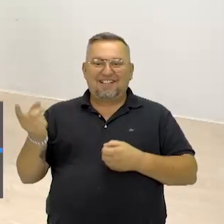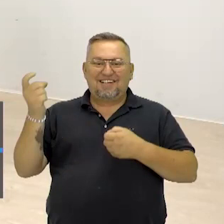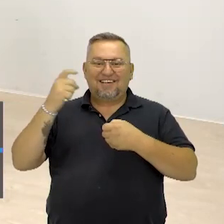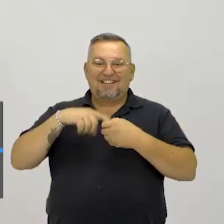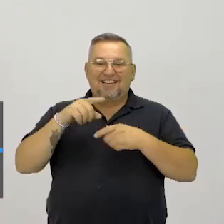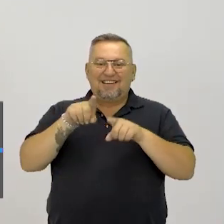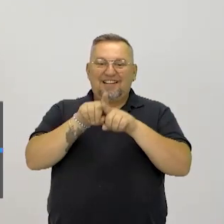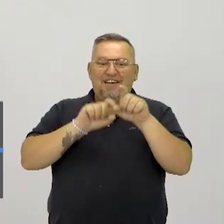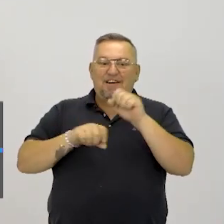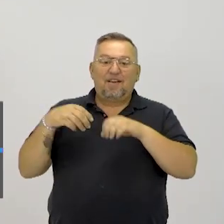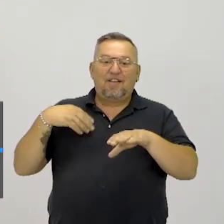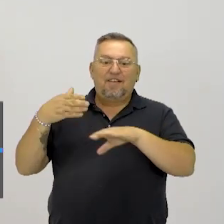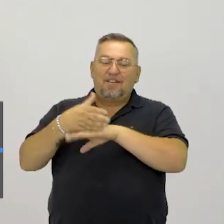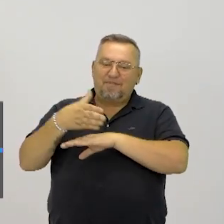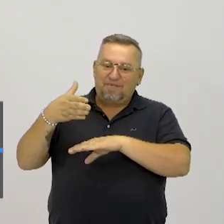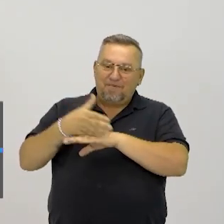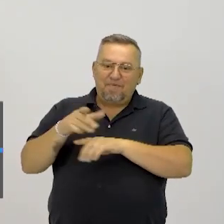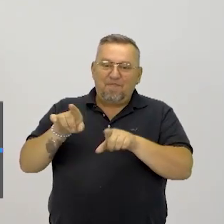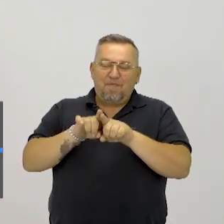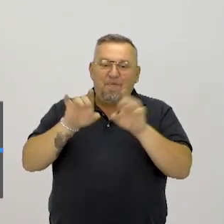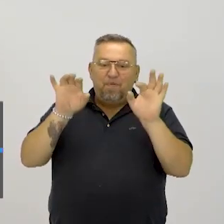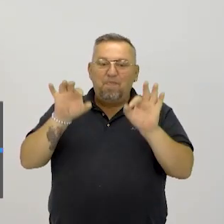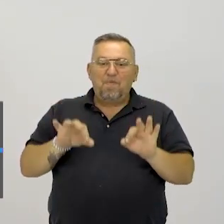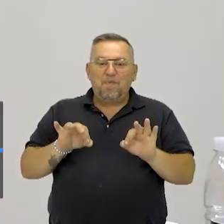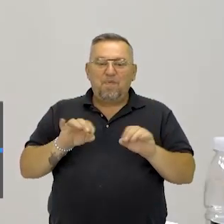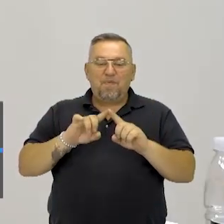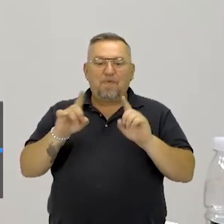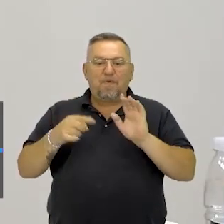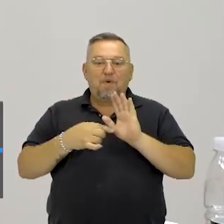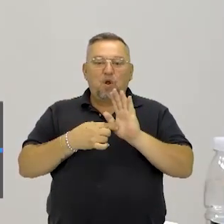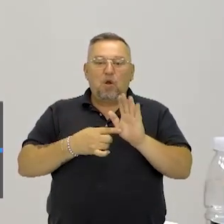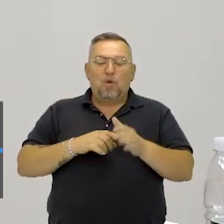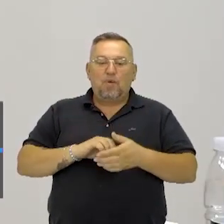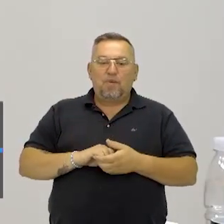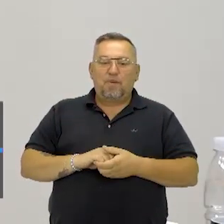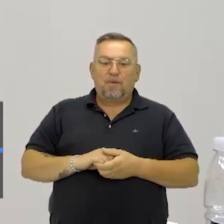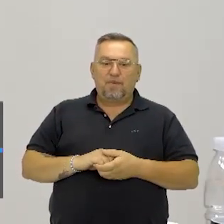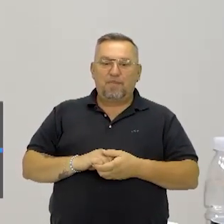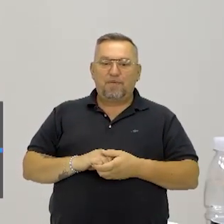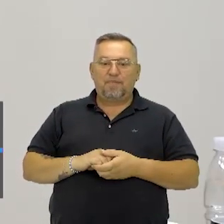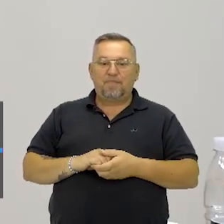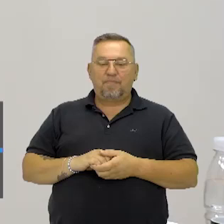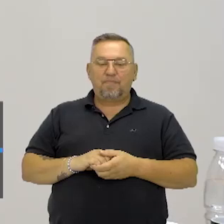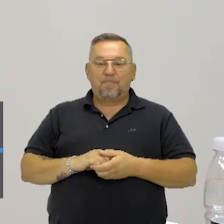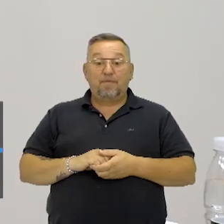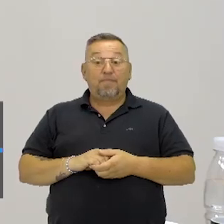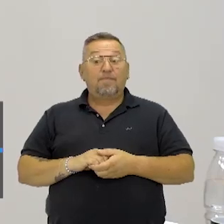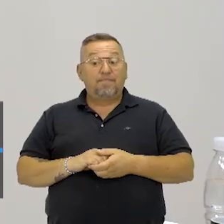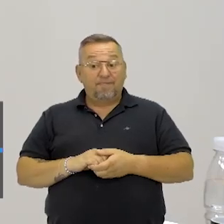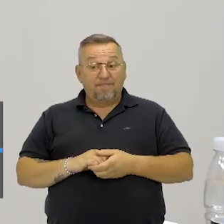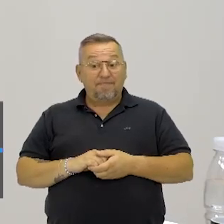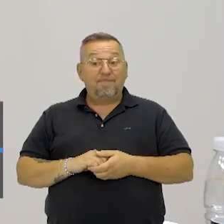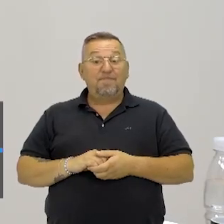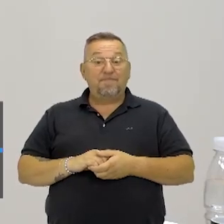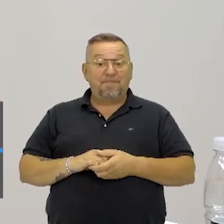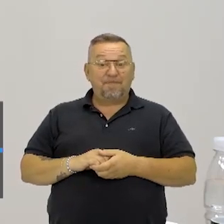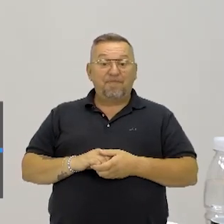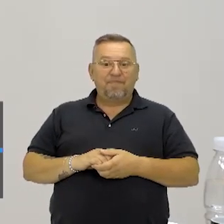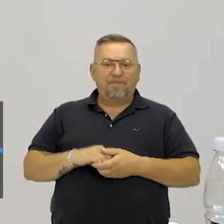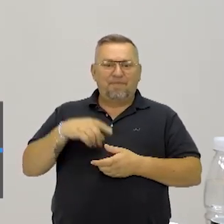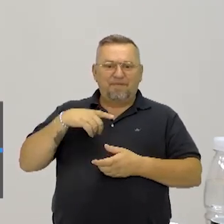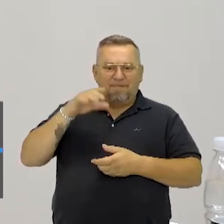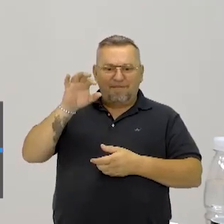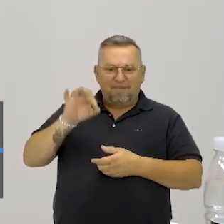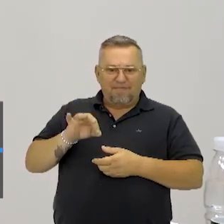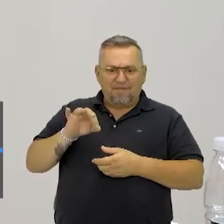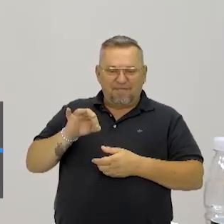Voltamos, e aí eles participaram. Como será que apareceu? Não, foi bem legal aqui agora, hein? Olha, será que eles ainda